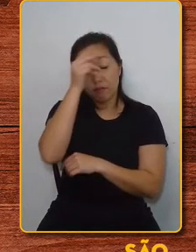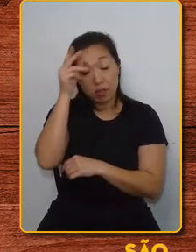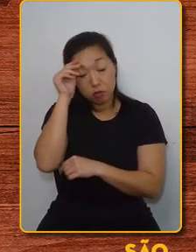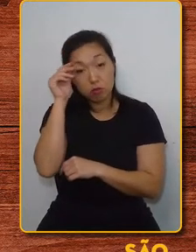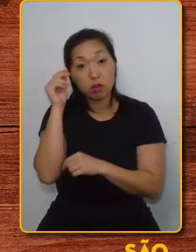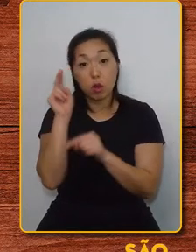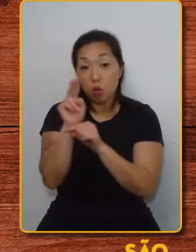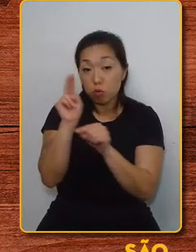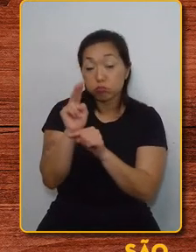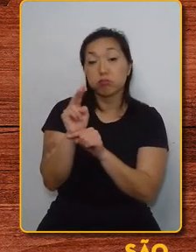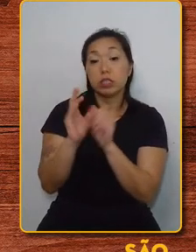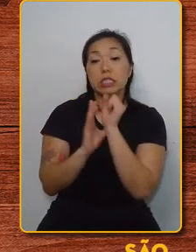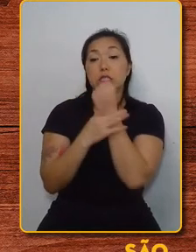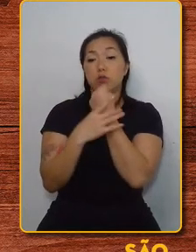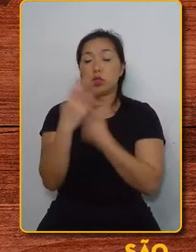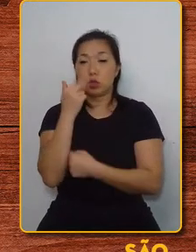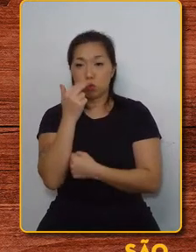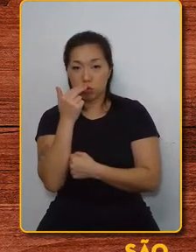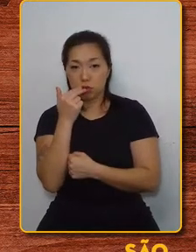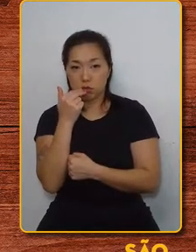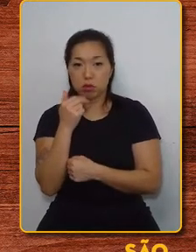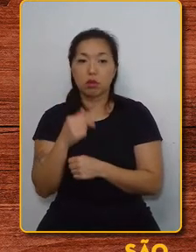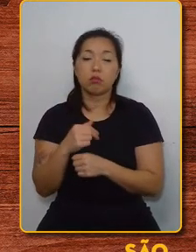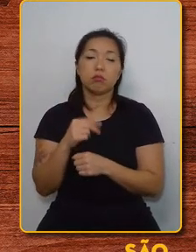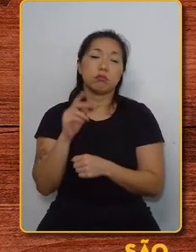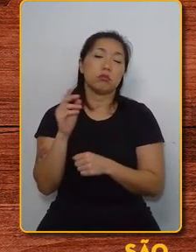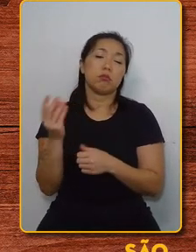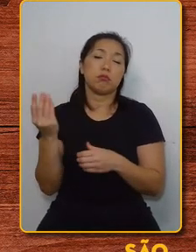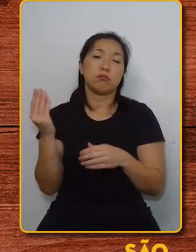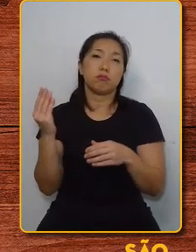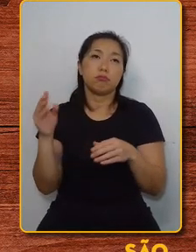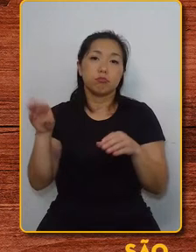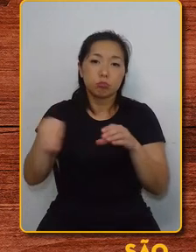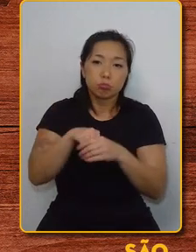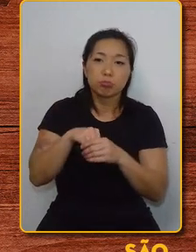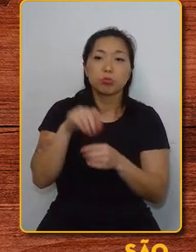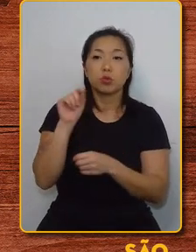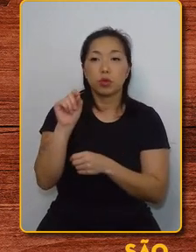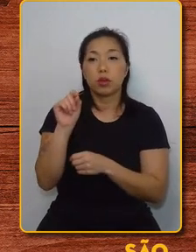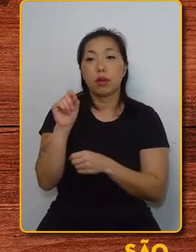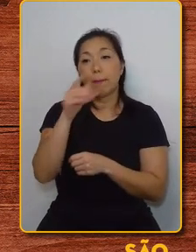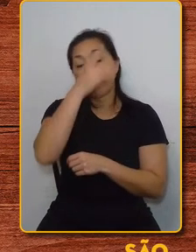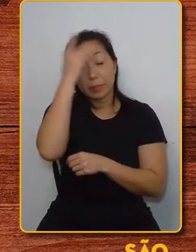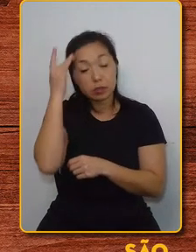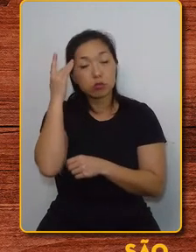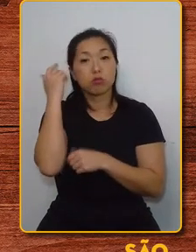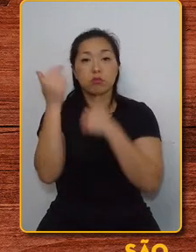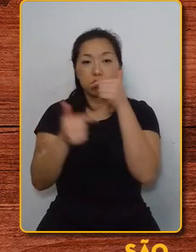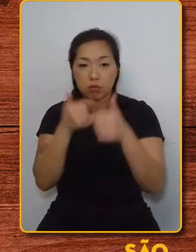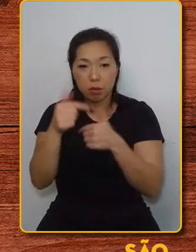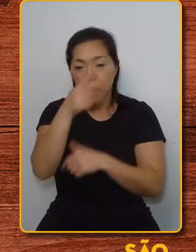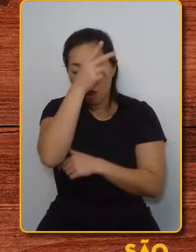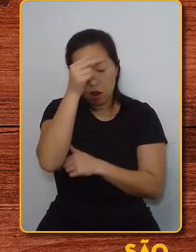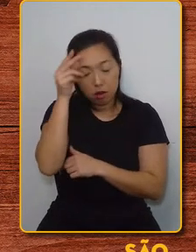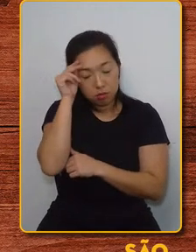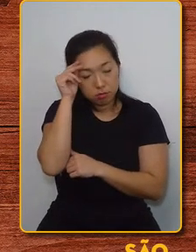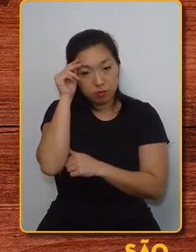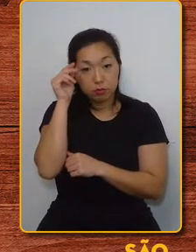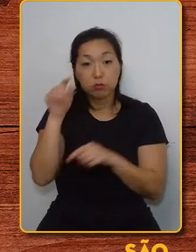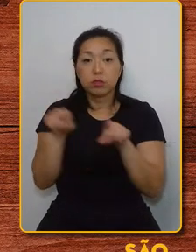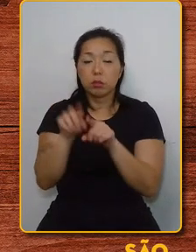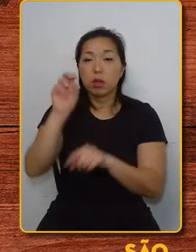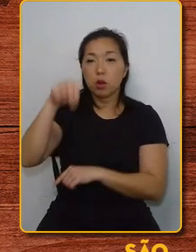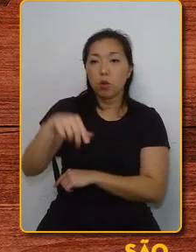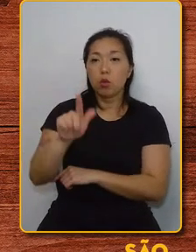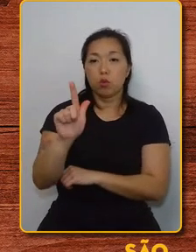incluíam pessoas que trabalhavam no setor público, na prefeitura, em ONGs, né? E